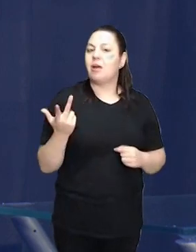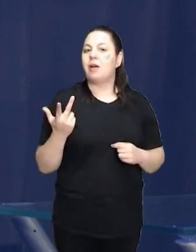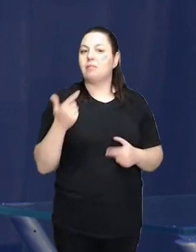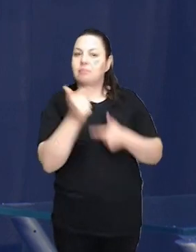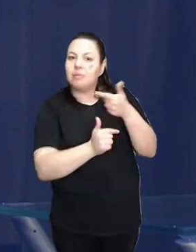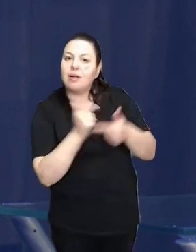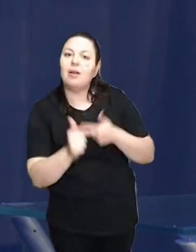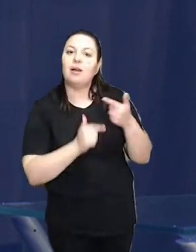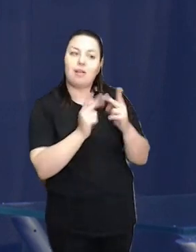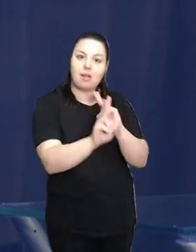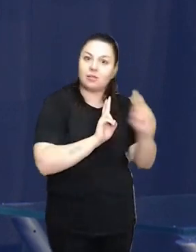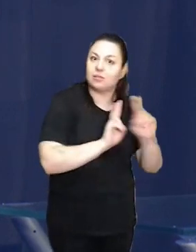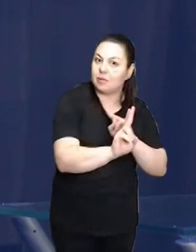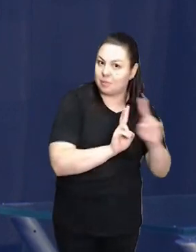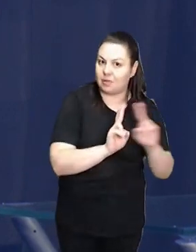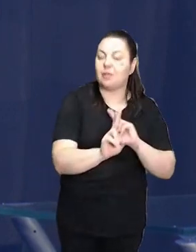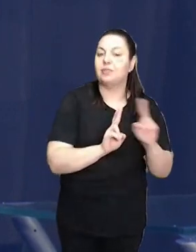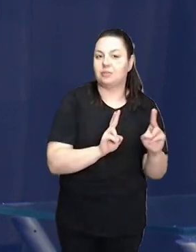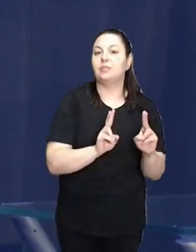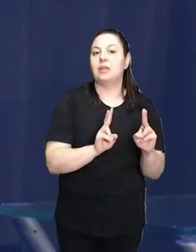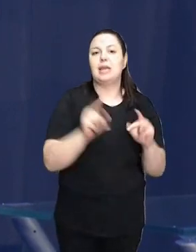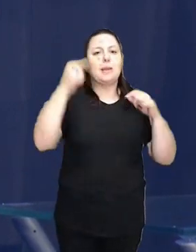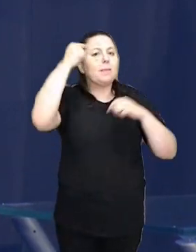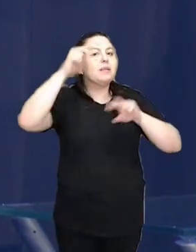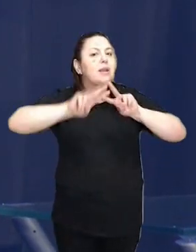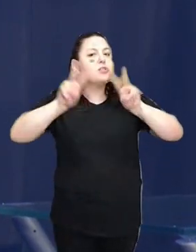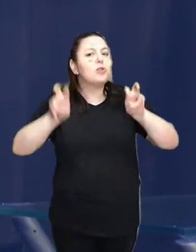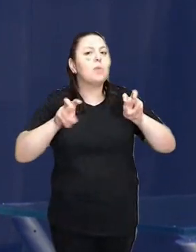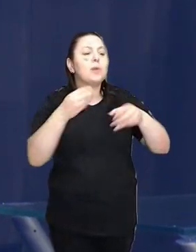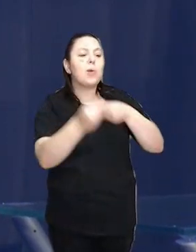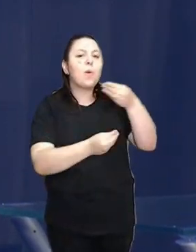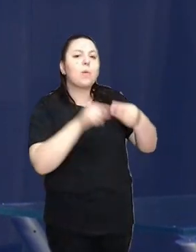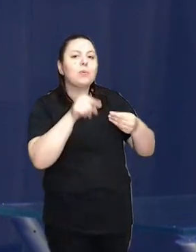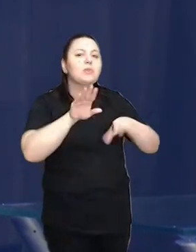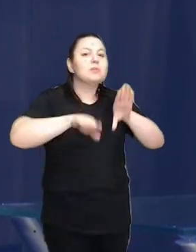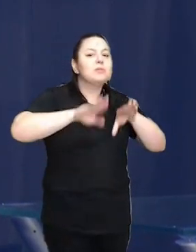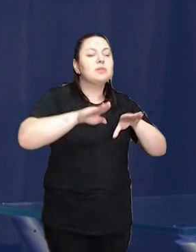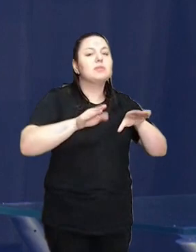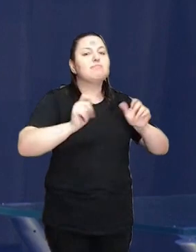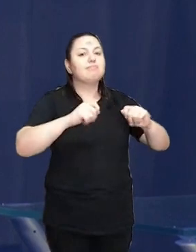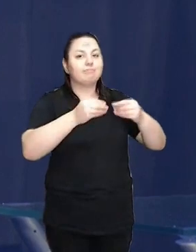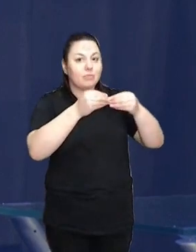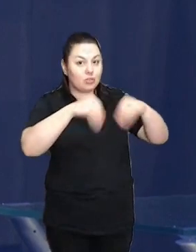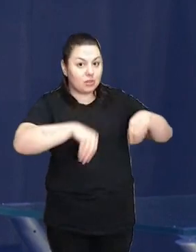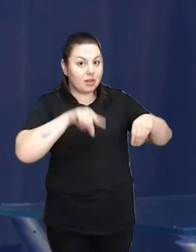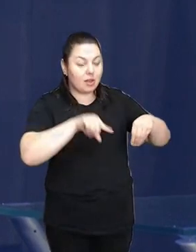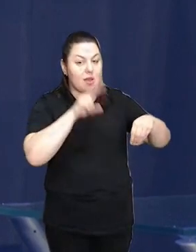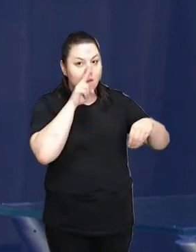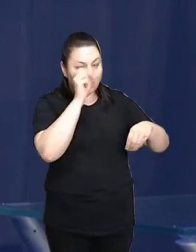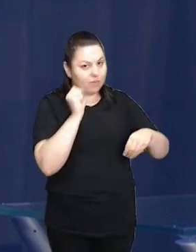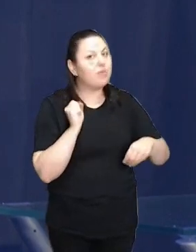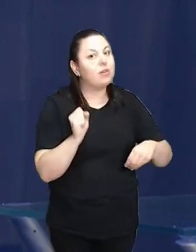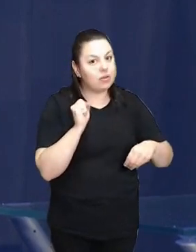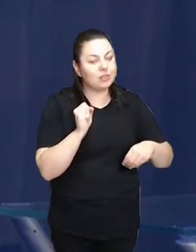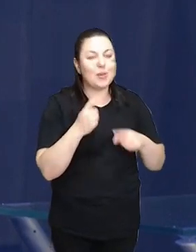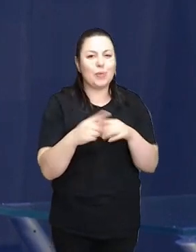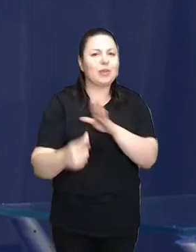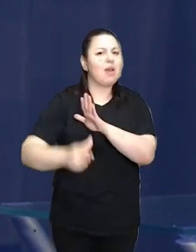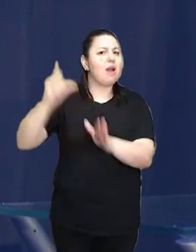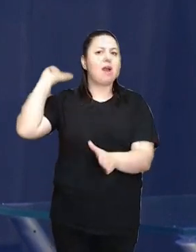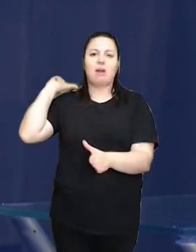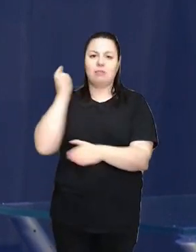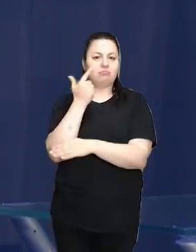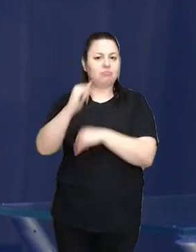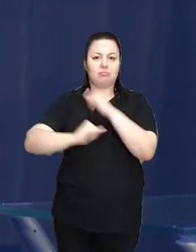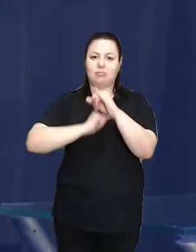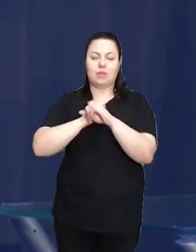a infoxicação é uma coisa muito forte, porque assim, a gente nunca teve acesso a tanta informação ao mesmo tempo. A